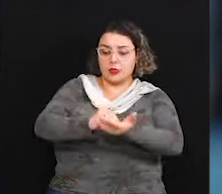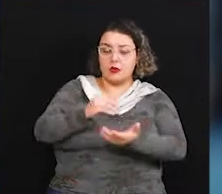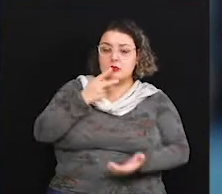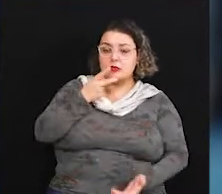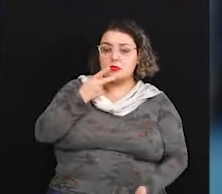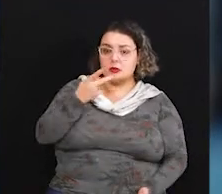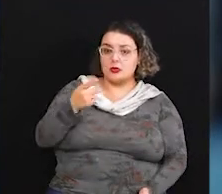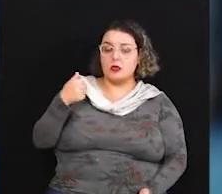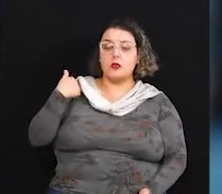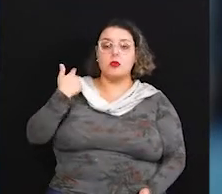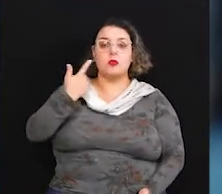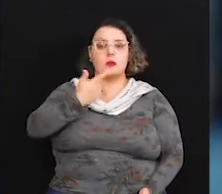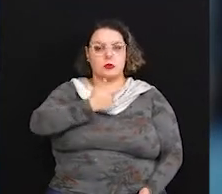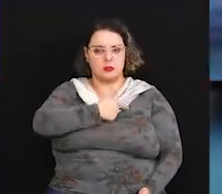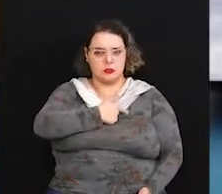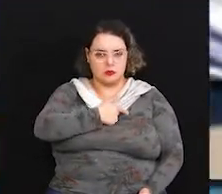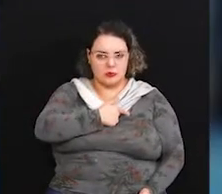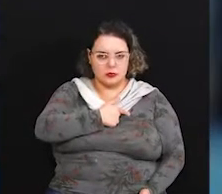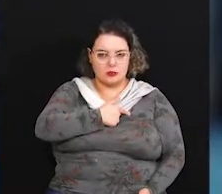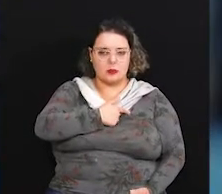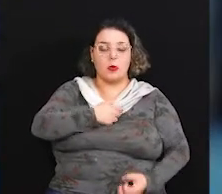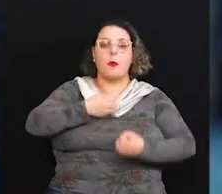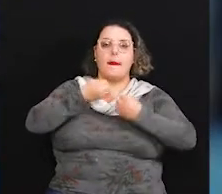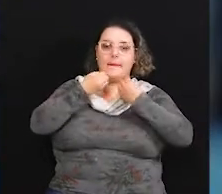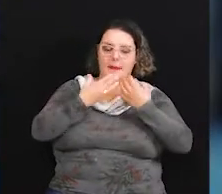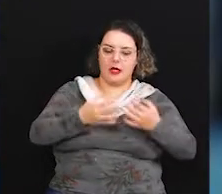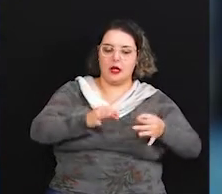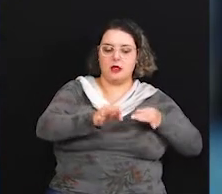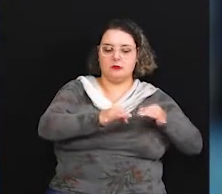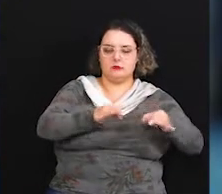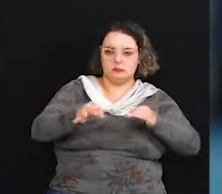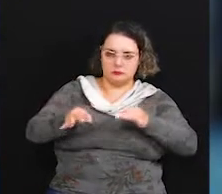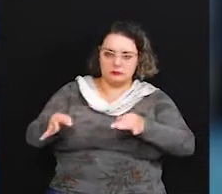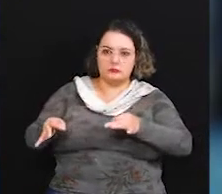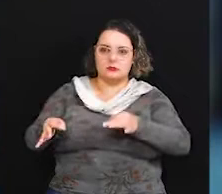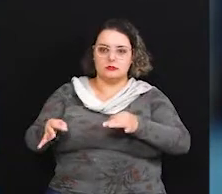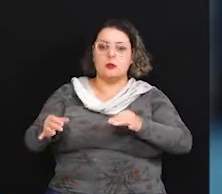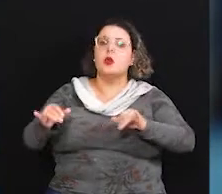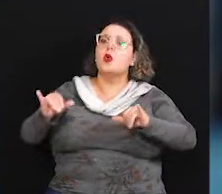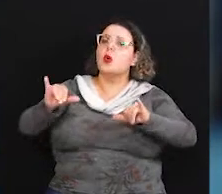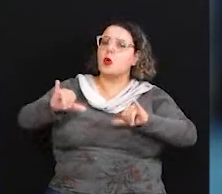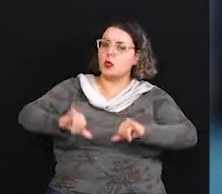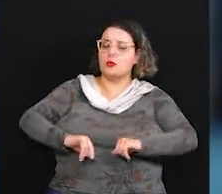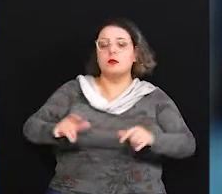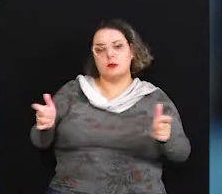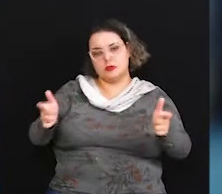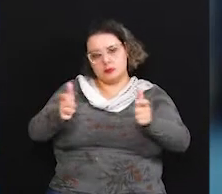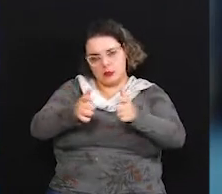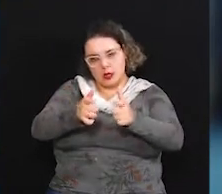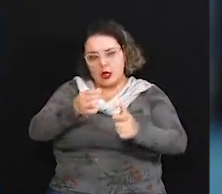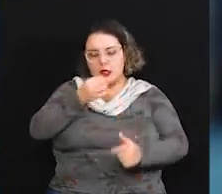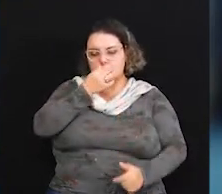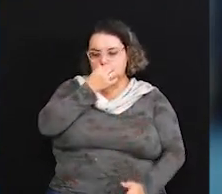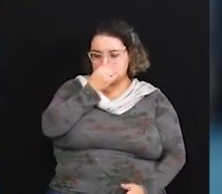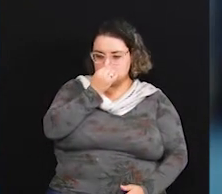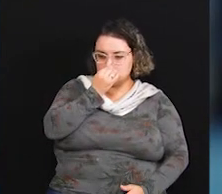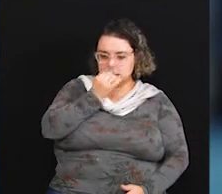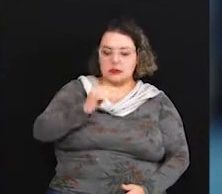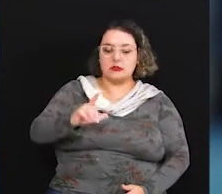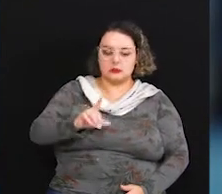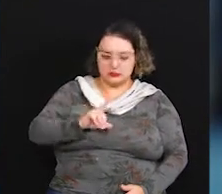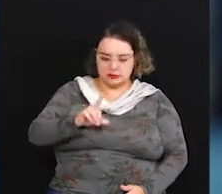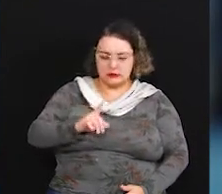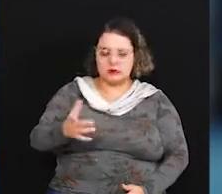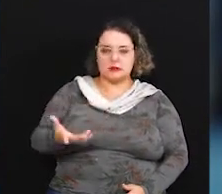assim, porque nós estávamos muito bem organizados, vamos dizer, nós sofremos menos, tá? Então, nós